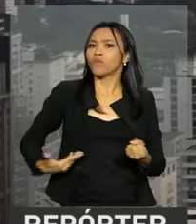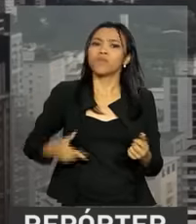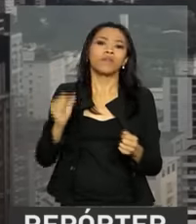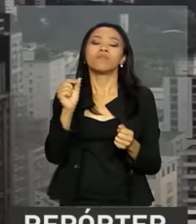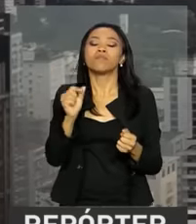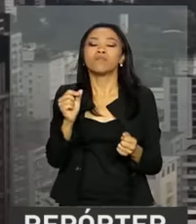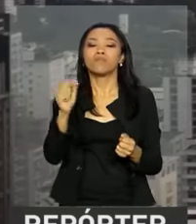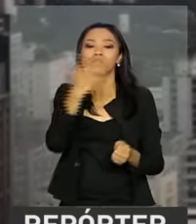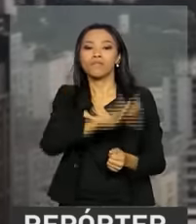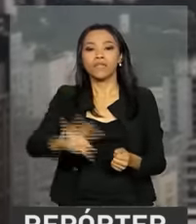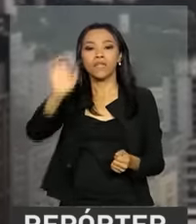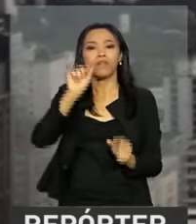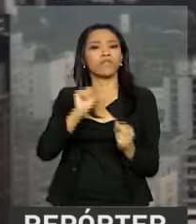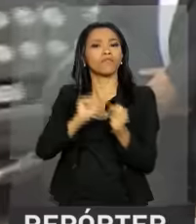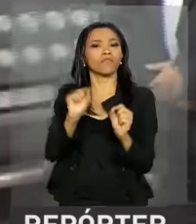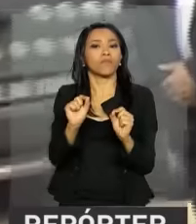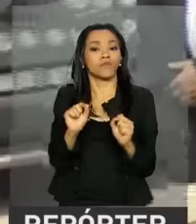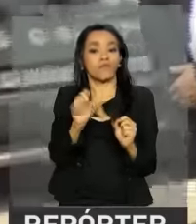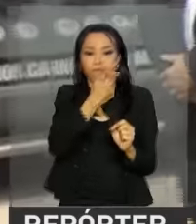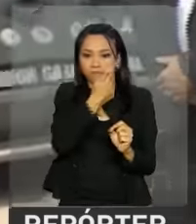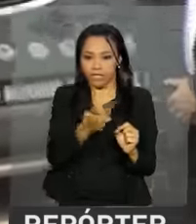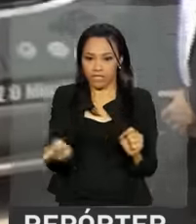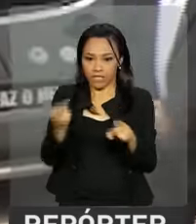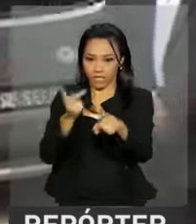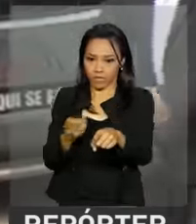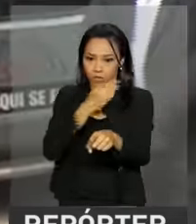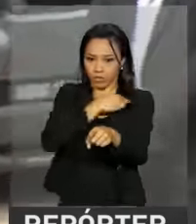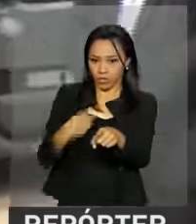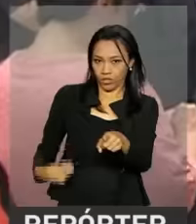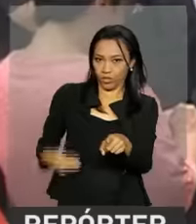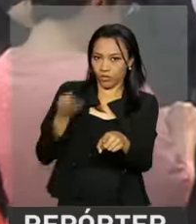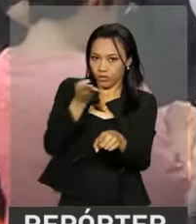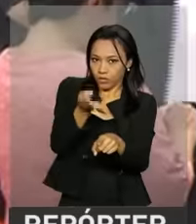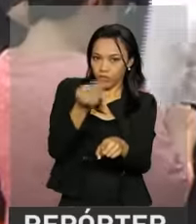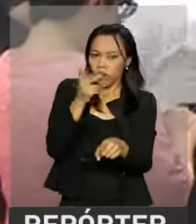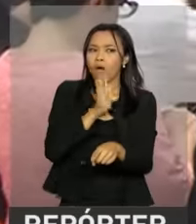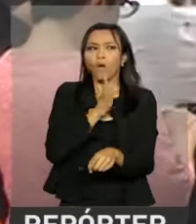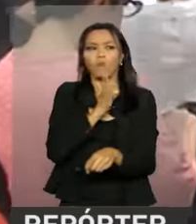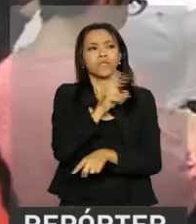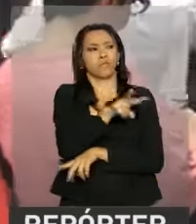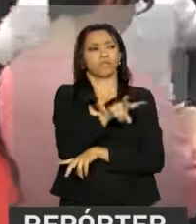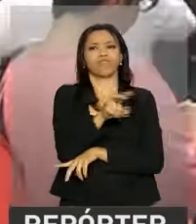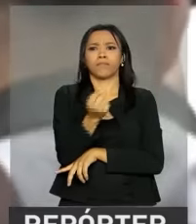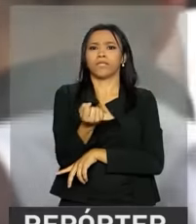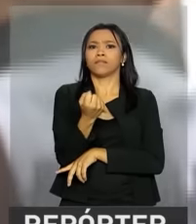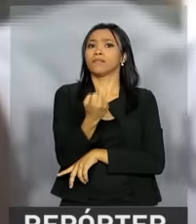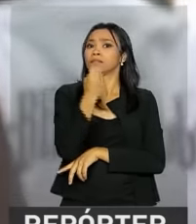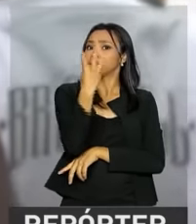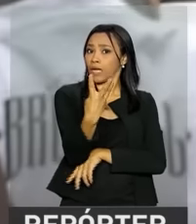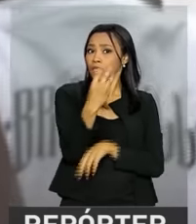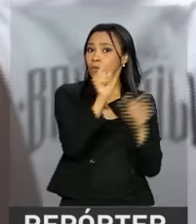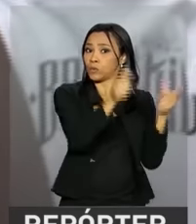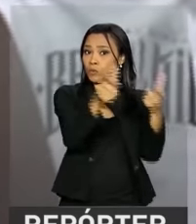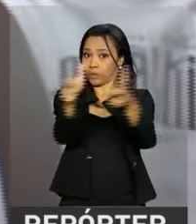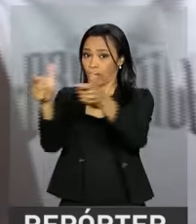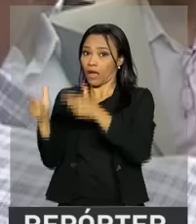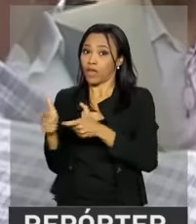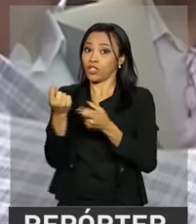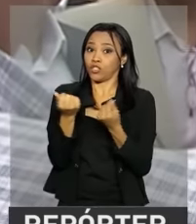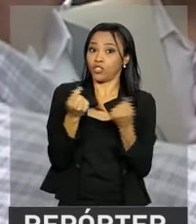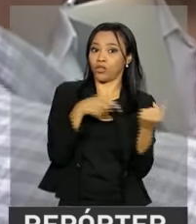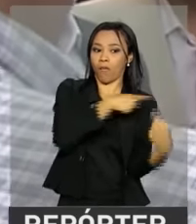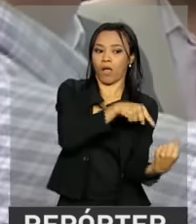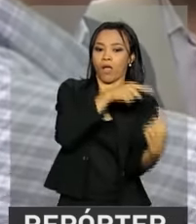investe aqui em visita à cidade o ministro do Turismo Marx Beltrão conheceu três locais que movimentam negócios desse